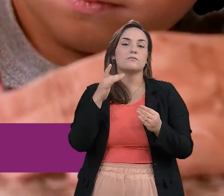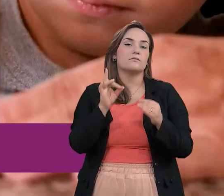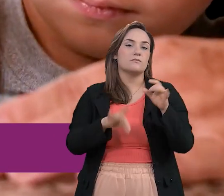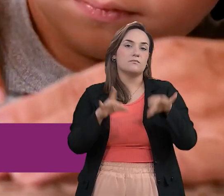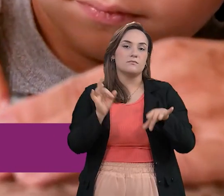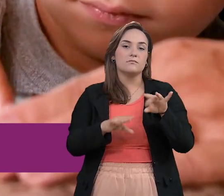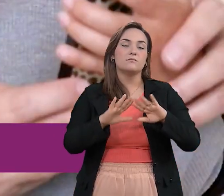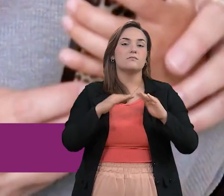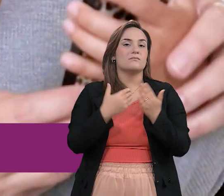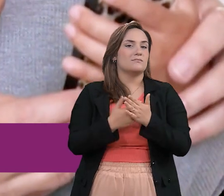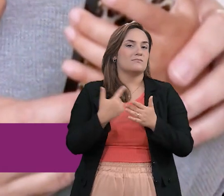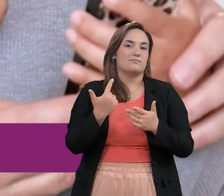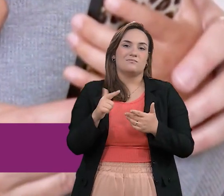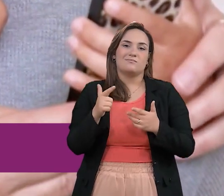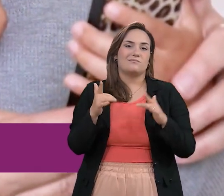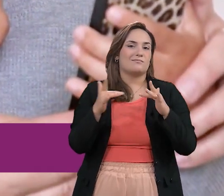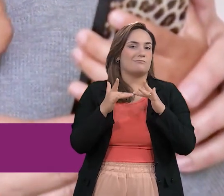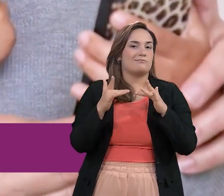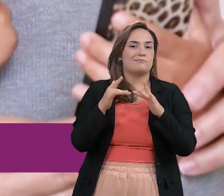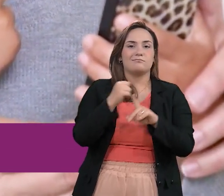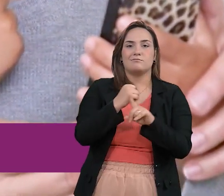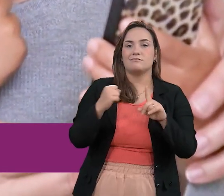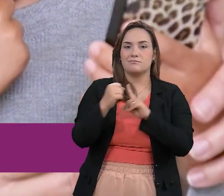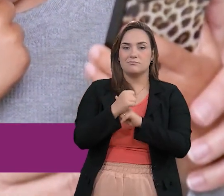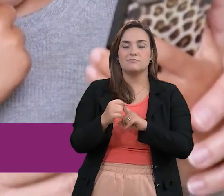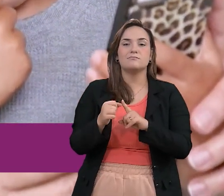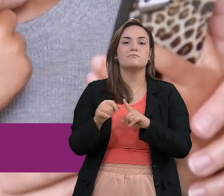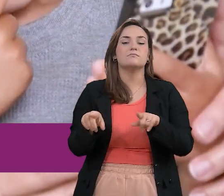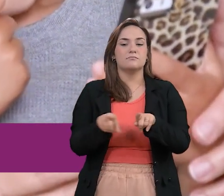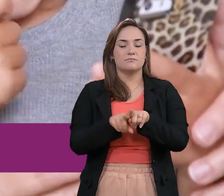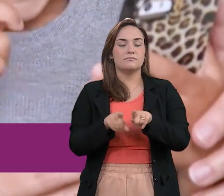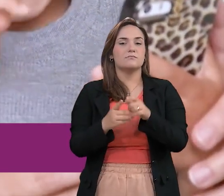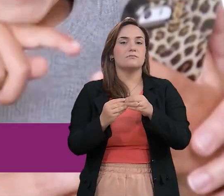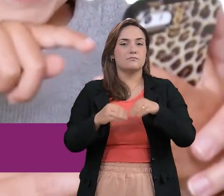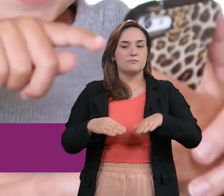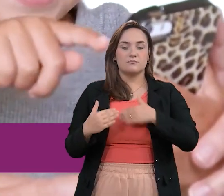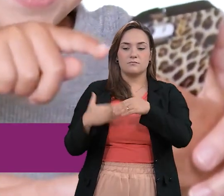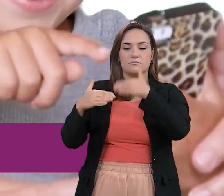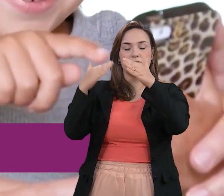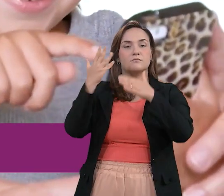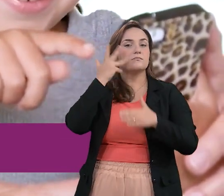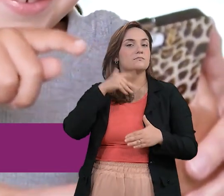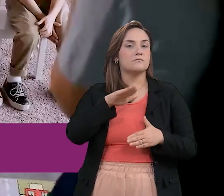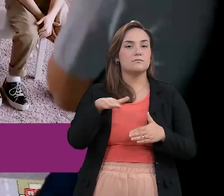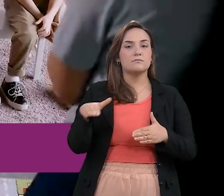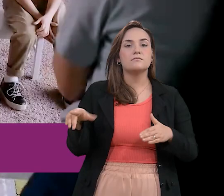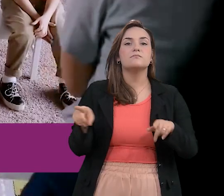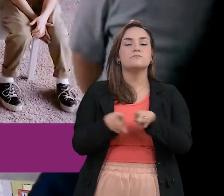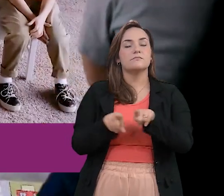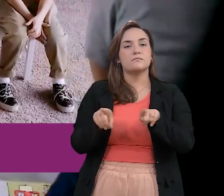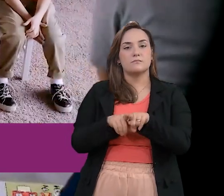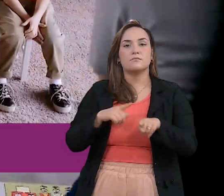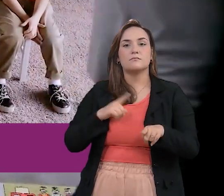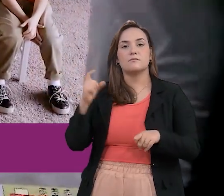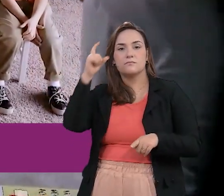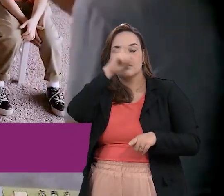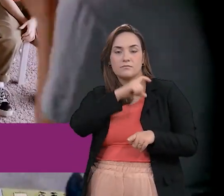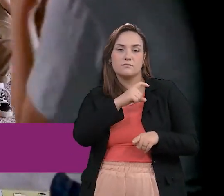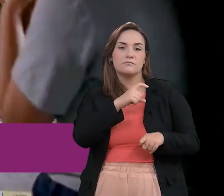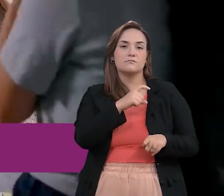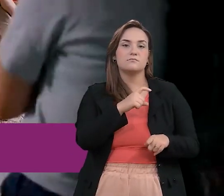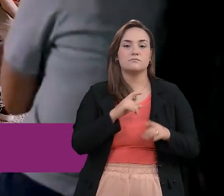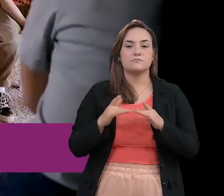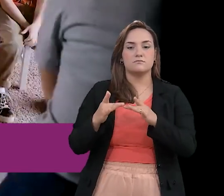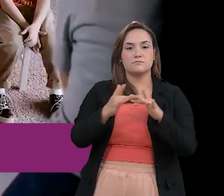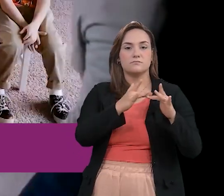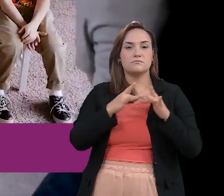de socialização que acabou prejudicando eh o desenvolvimento infantil e também em dificuldades nos